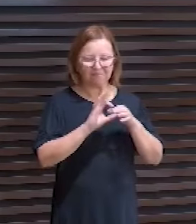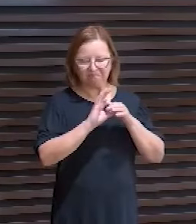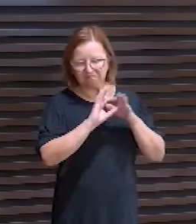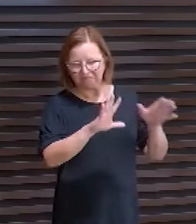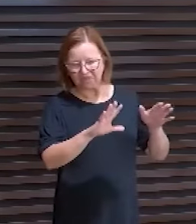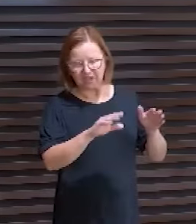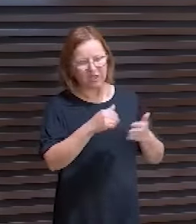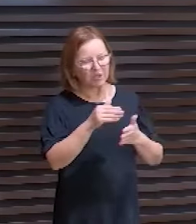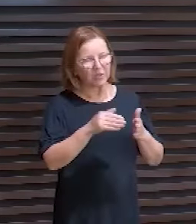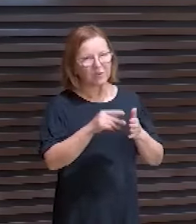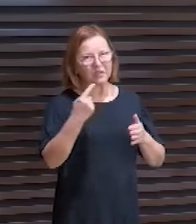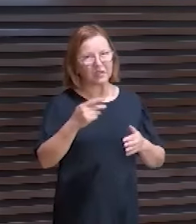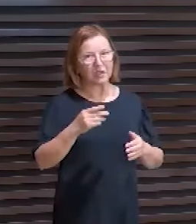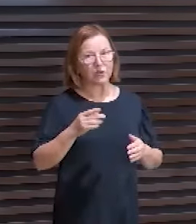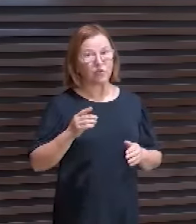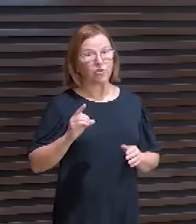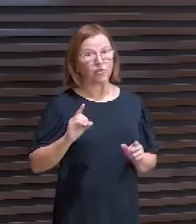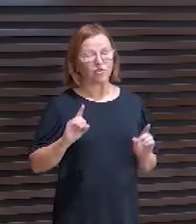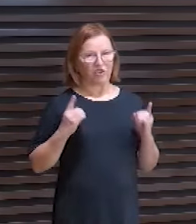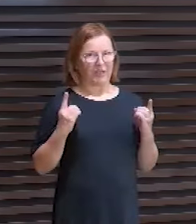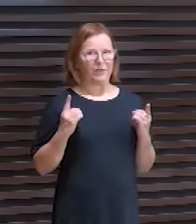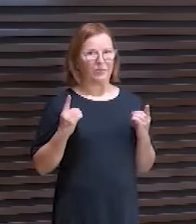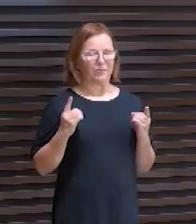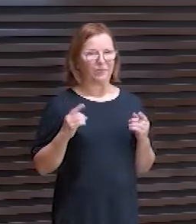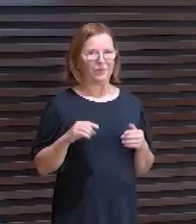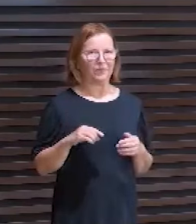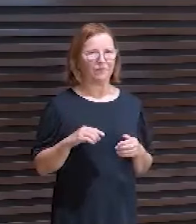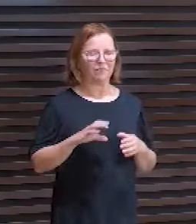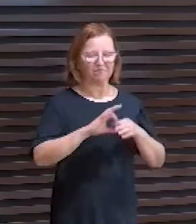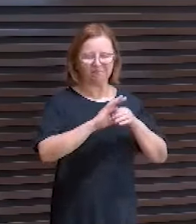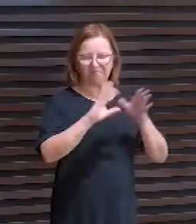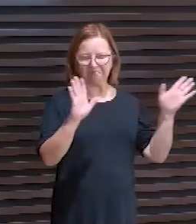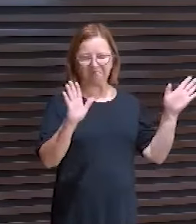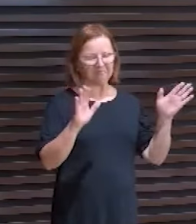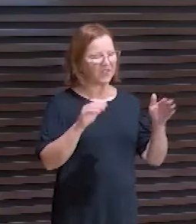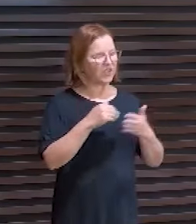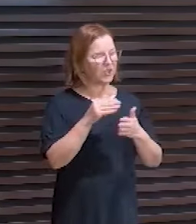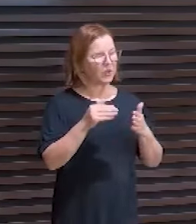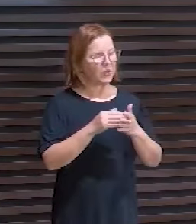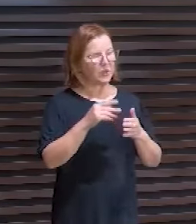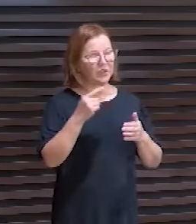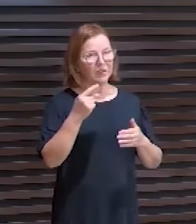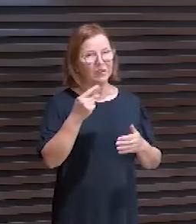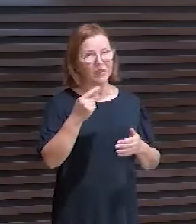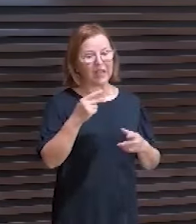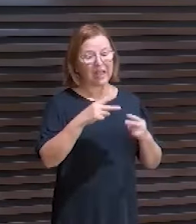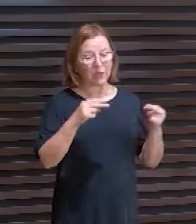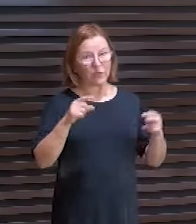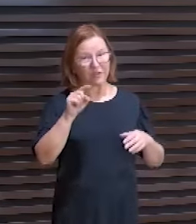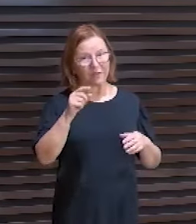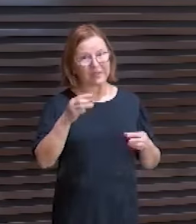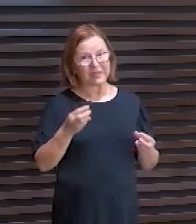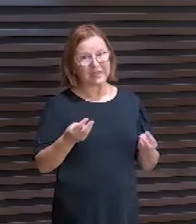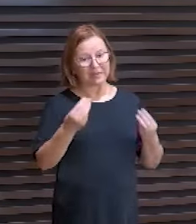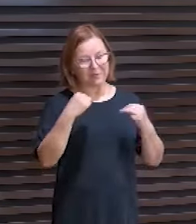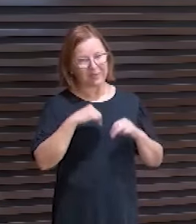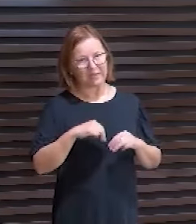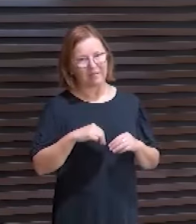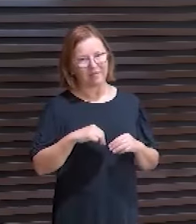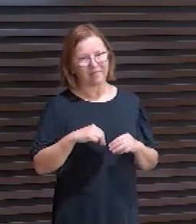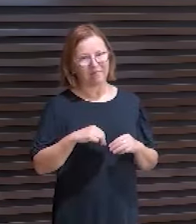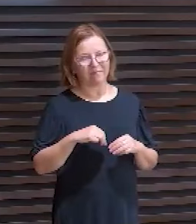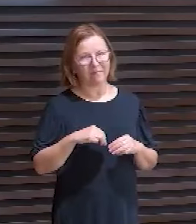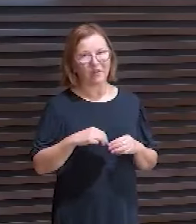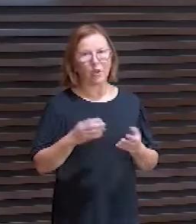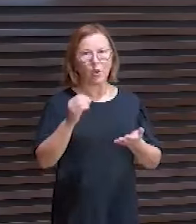direitos abre mão de todas as os seus méritos Colocar diante do Senhor tudo que